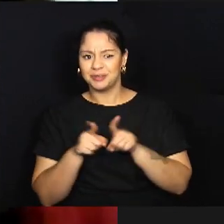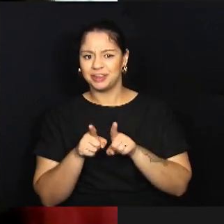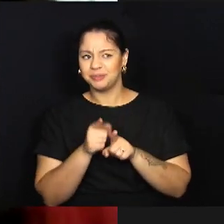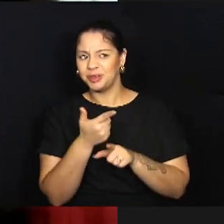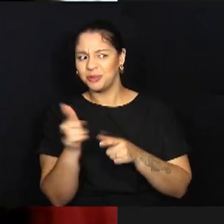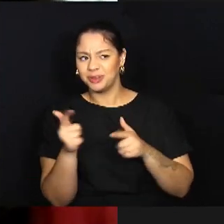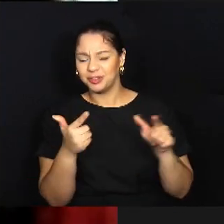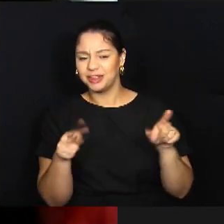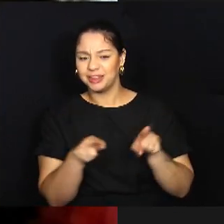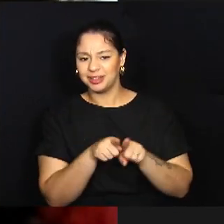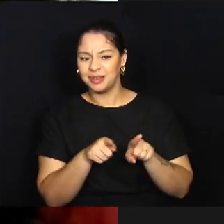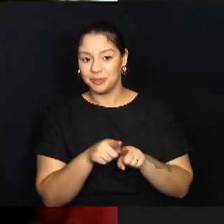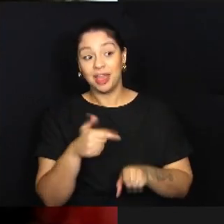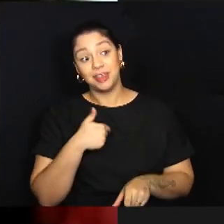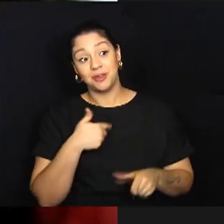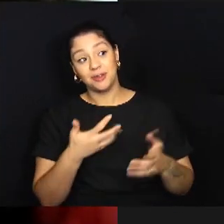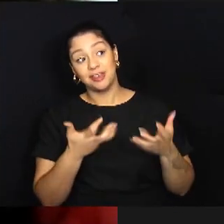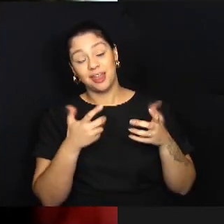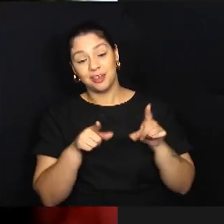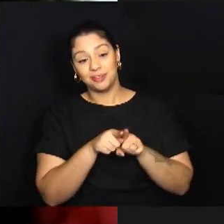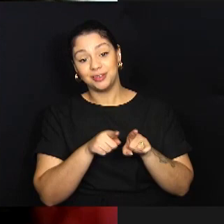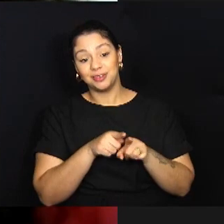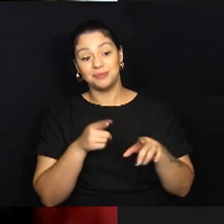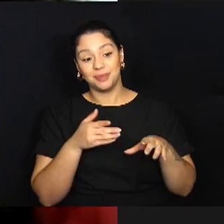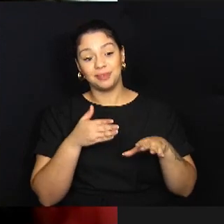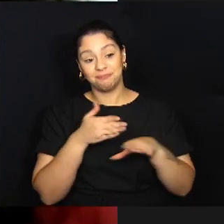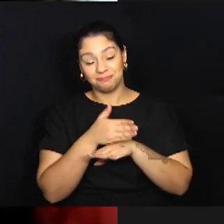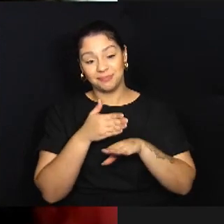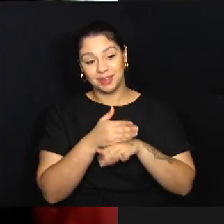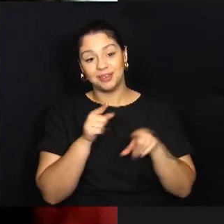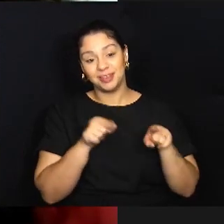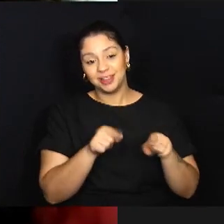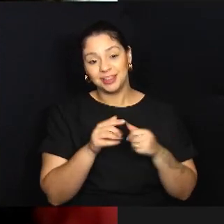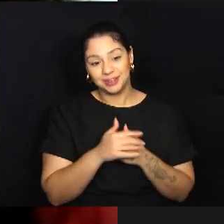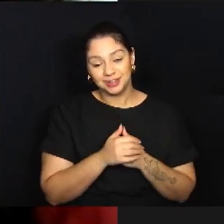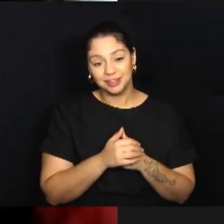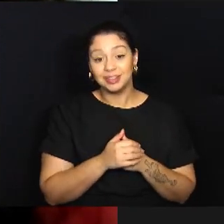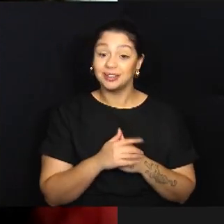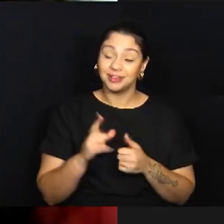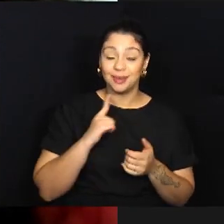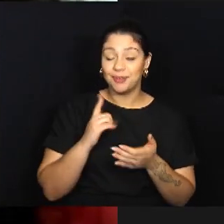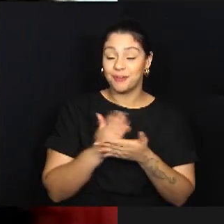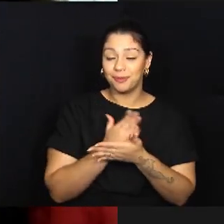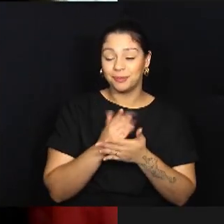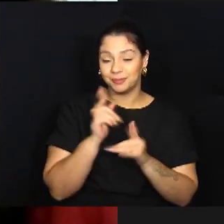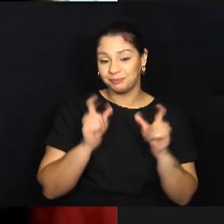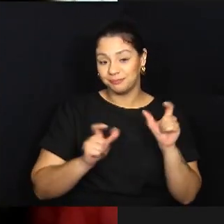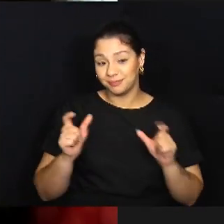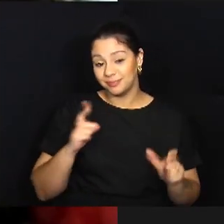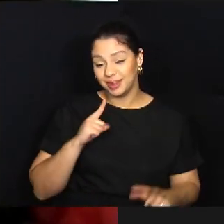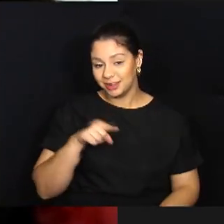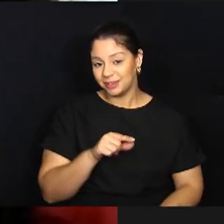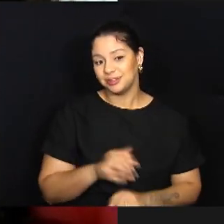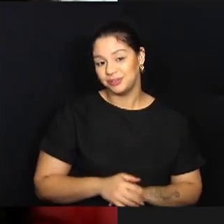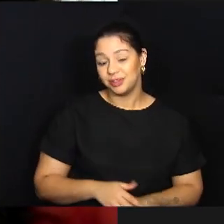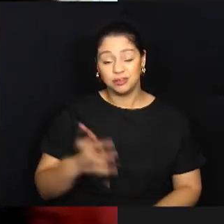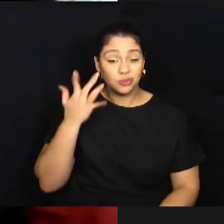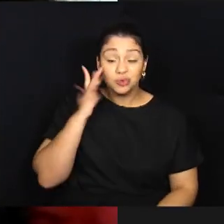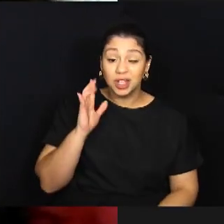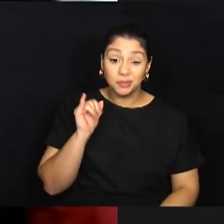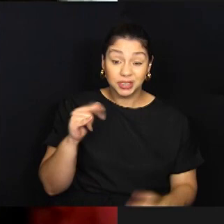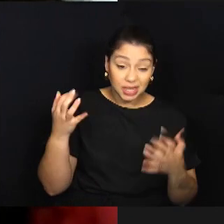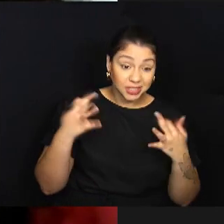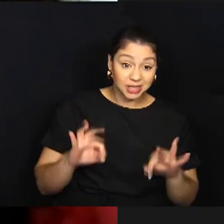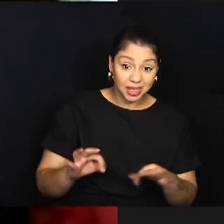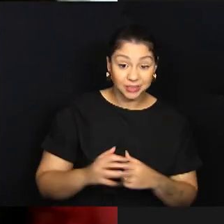olha, eu também gostaria de fazer isso, né? Acho que todo mundo de alguma forma tem isso. Como a gente falou, a gente não sabe se vai dar certo. Pode ser que